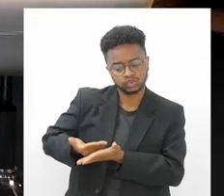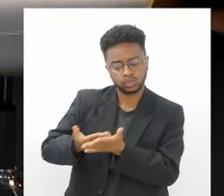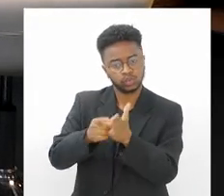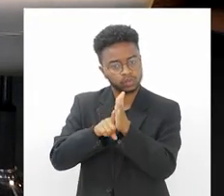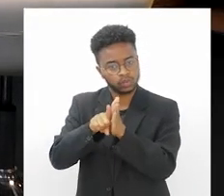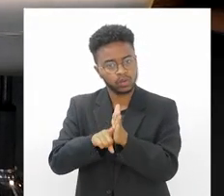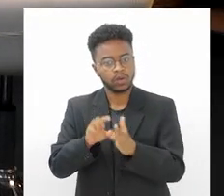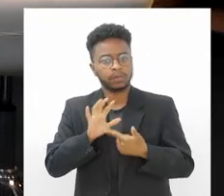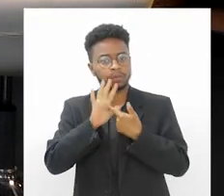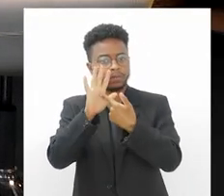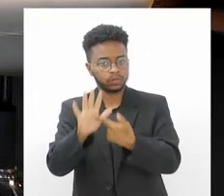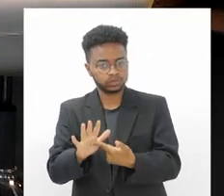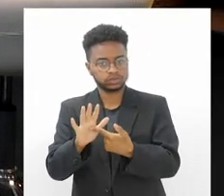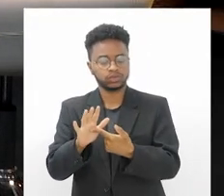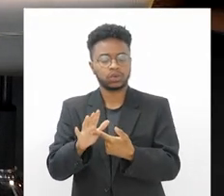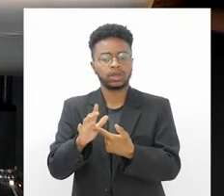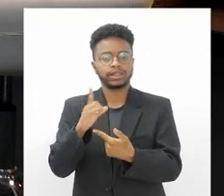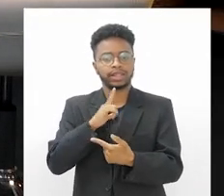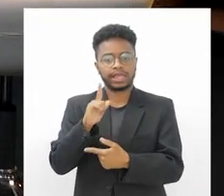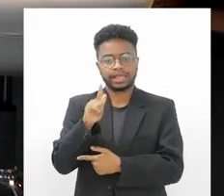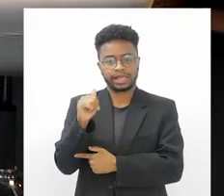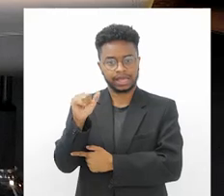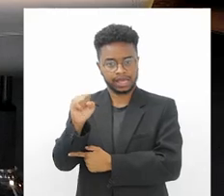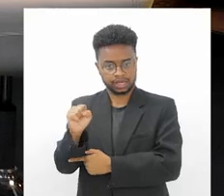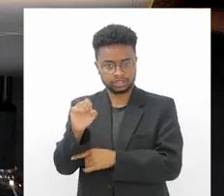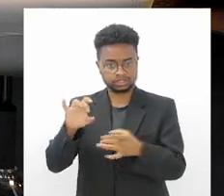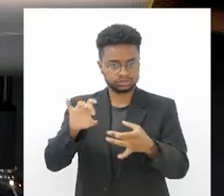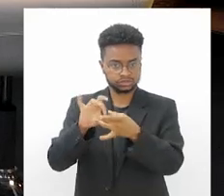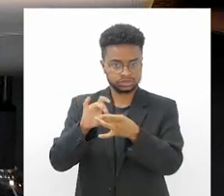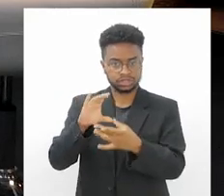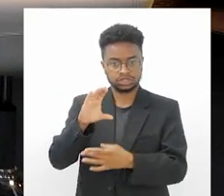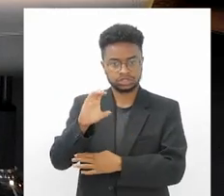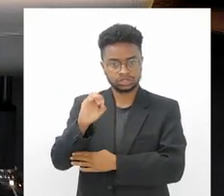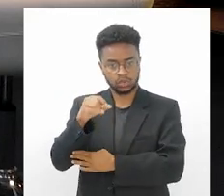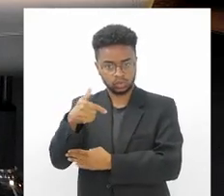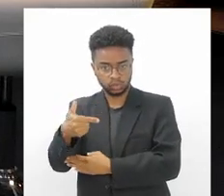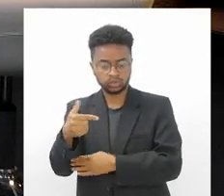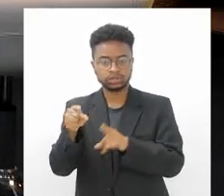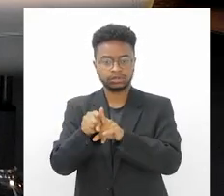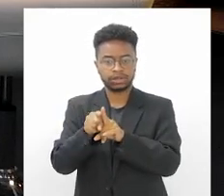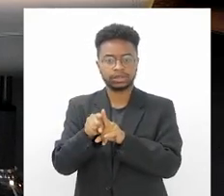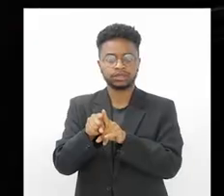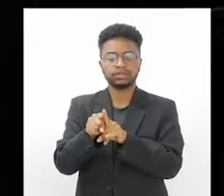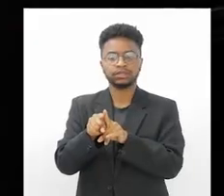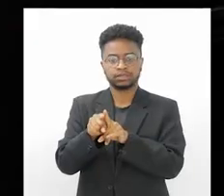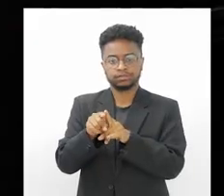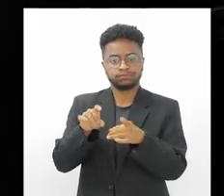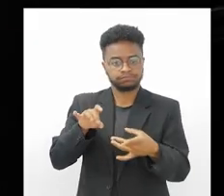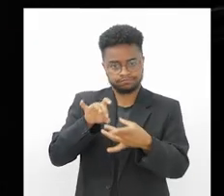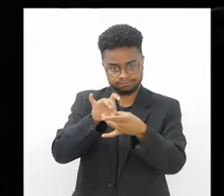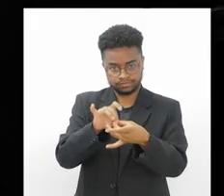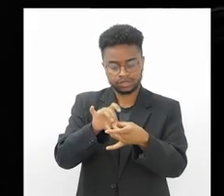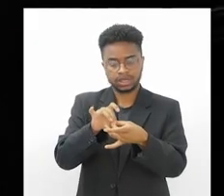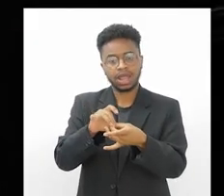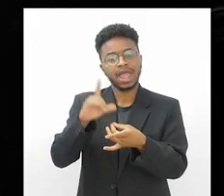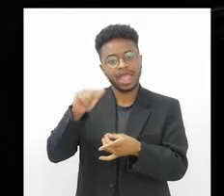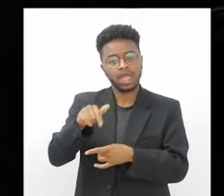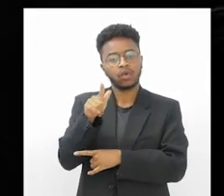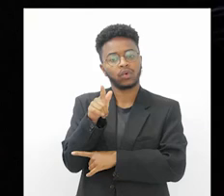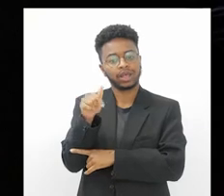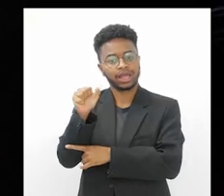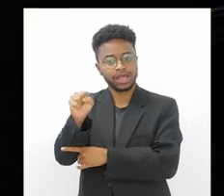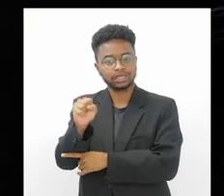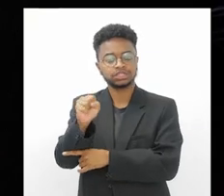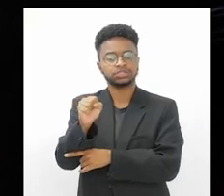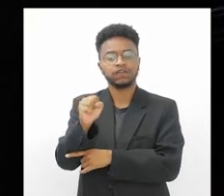que mostraram, né, que os gases relacionados ao carbono, né, o dióxido de carbono, que a gente fala, o CO2, que ele é um